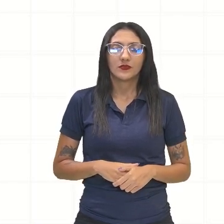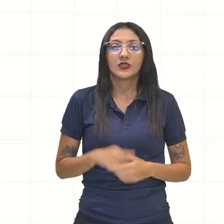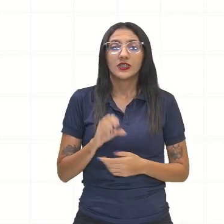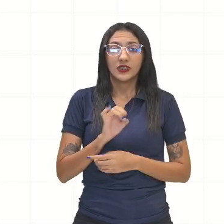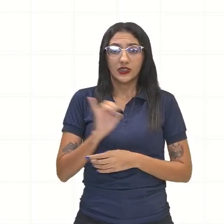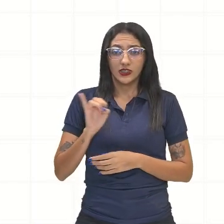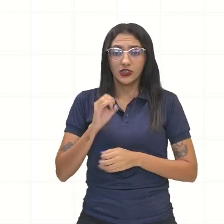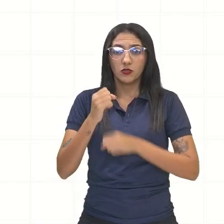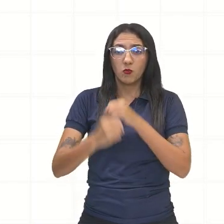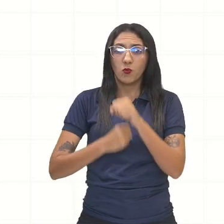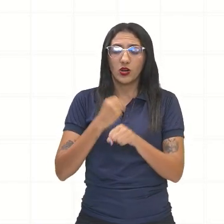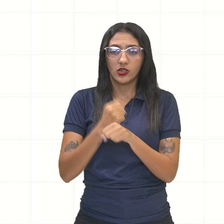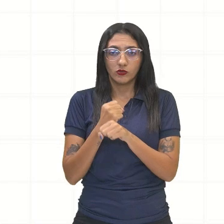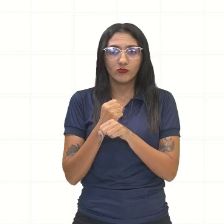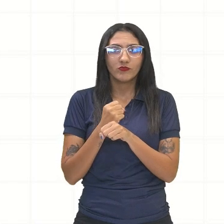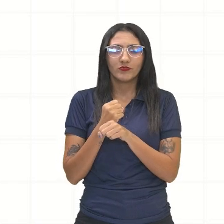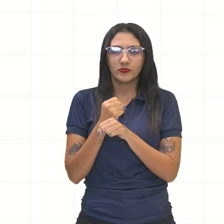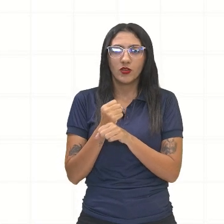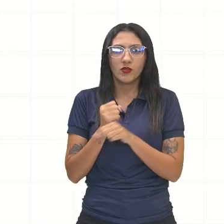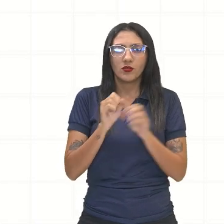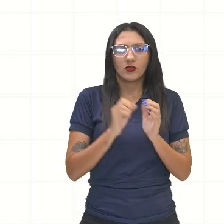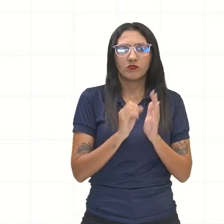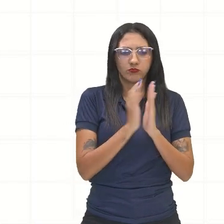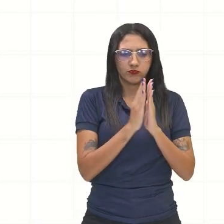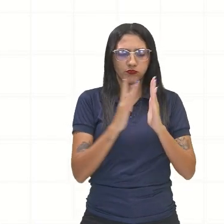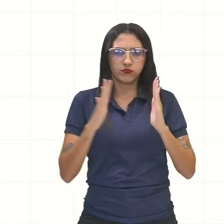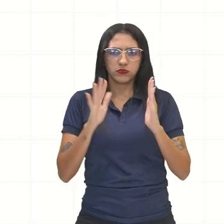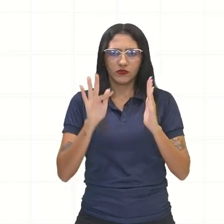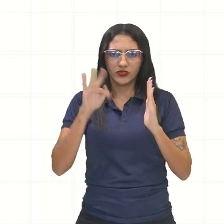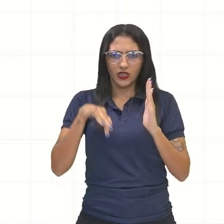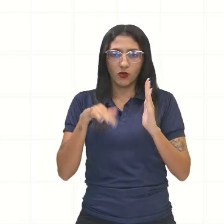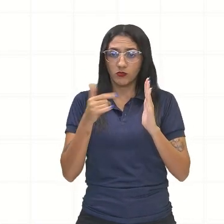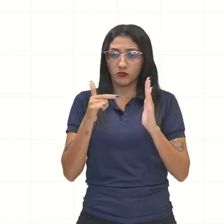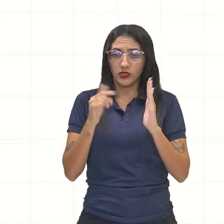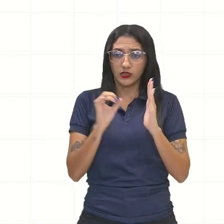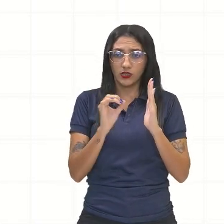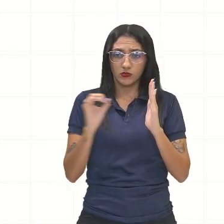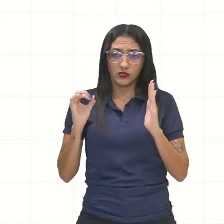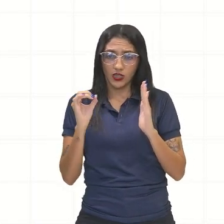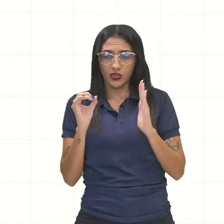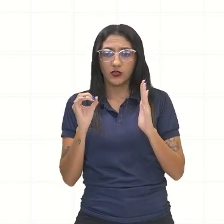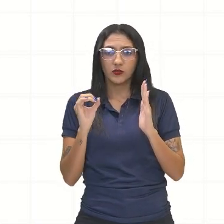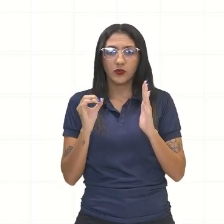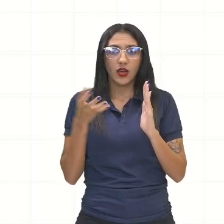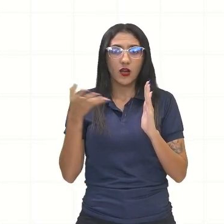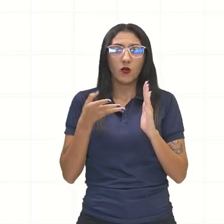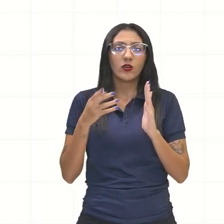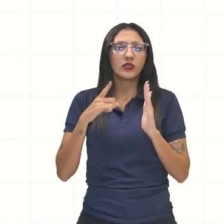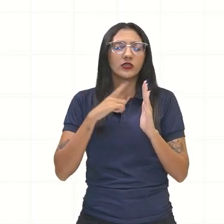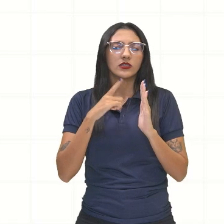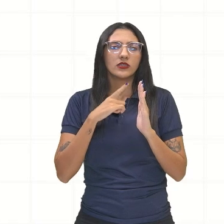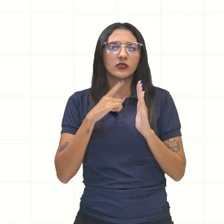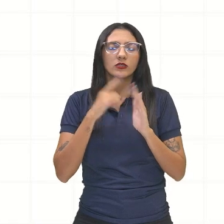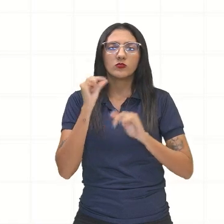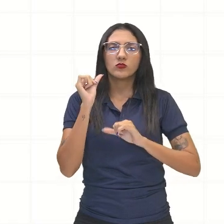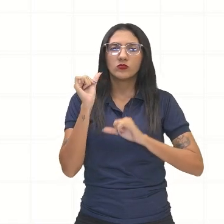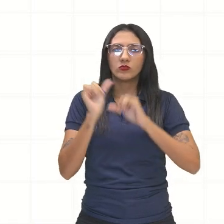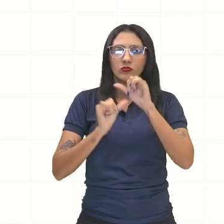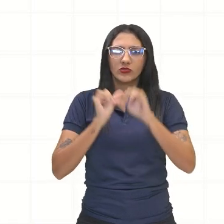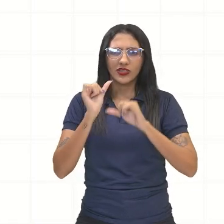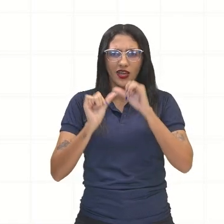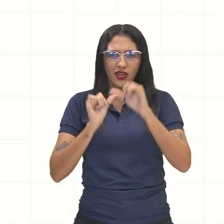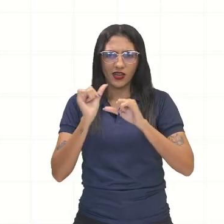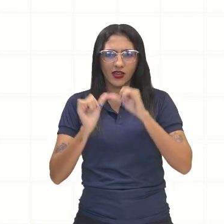em 00, tá? É só eliminar os 2 últimos algarismos e